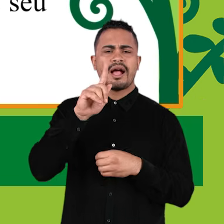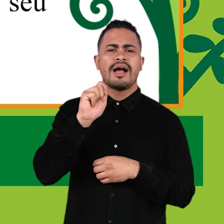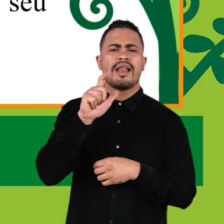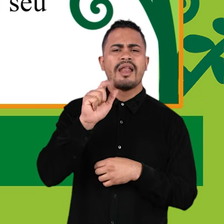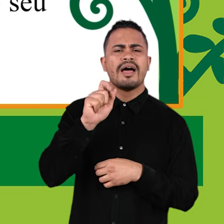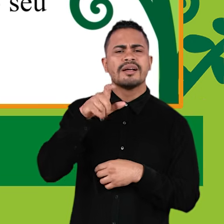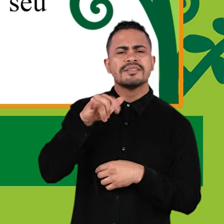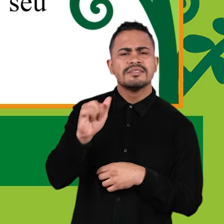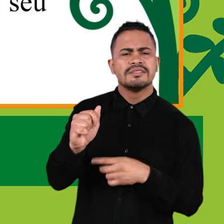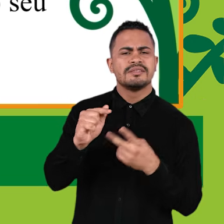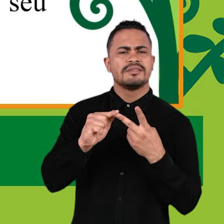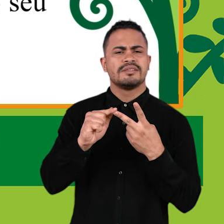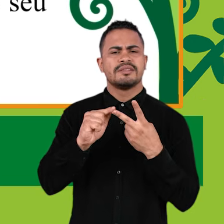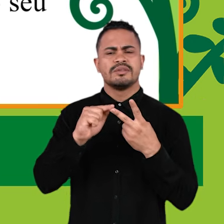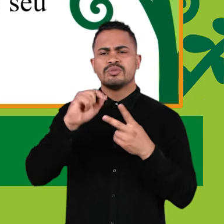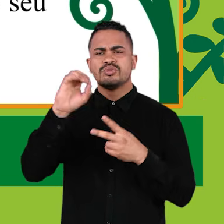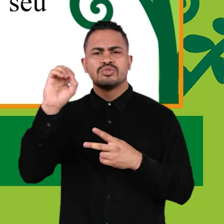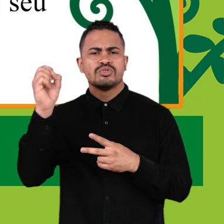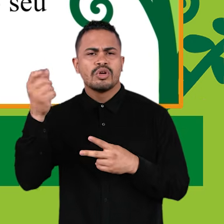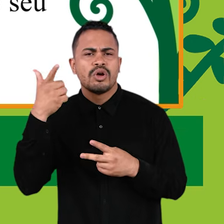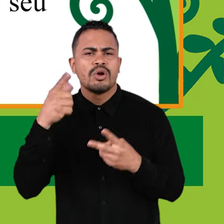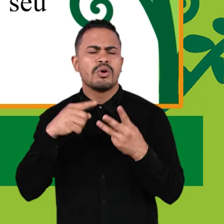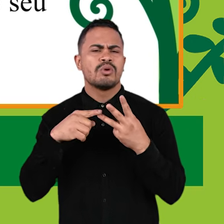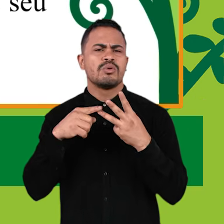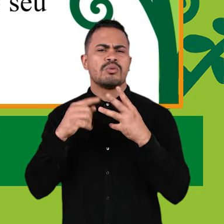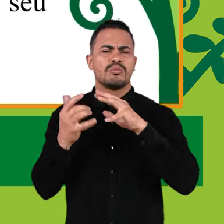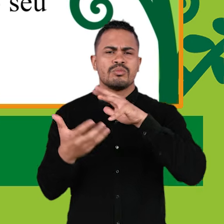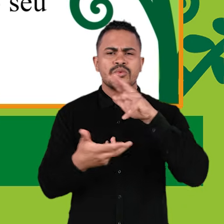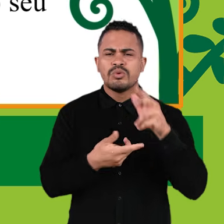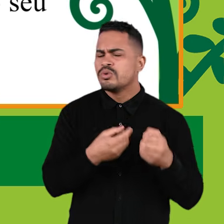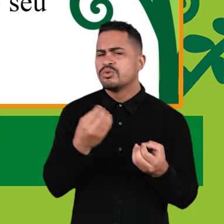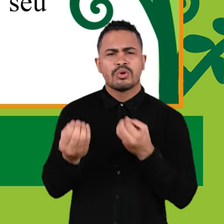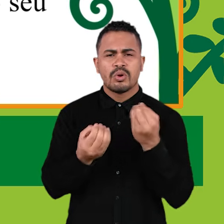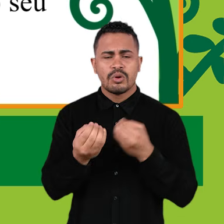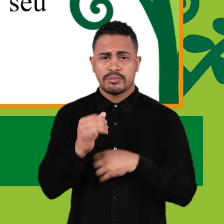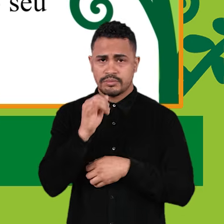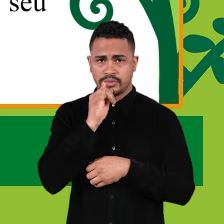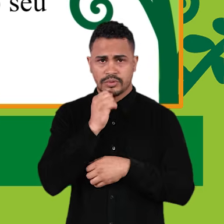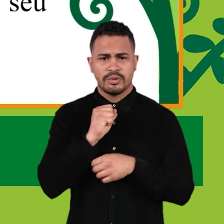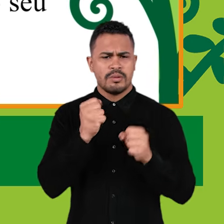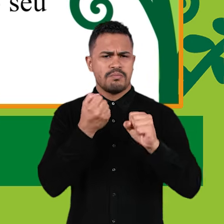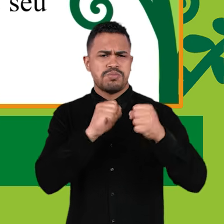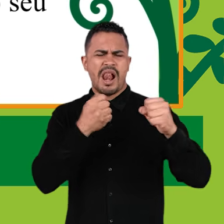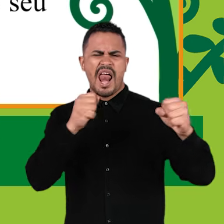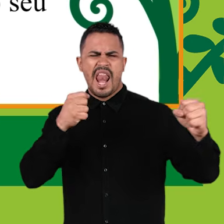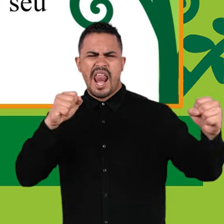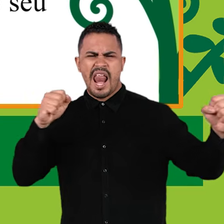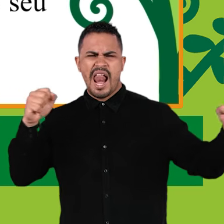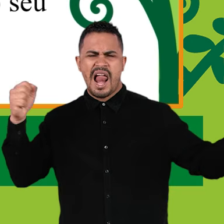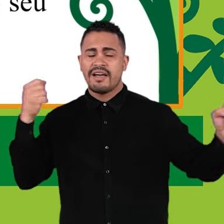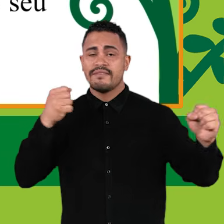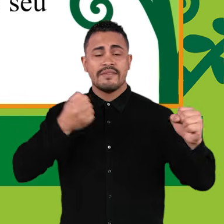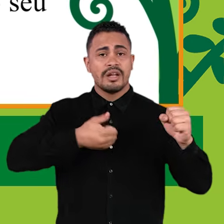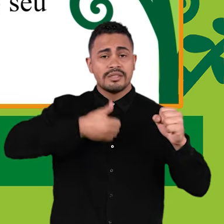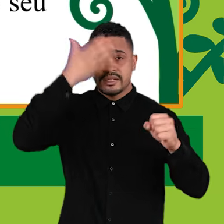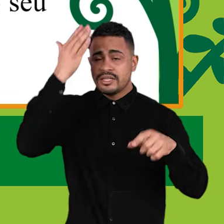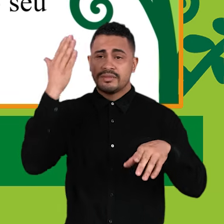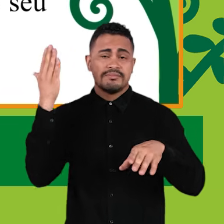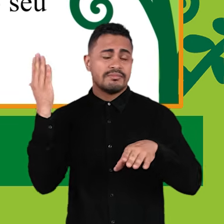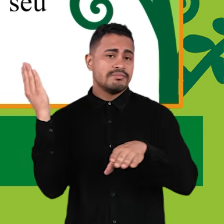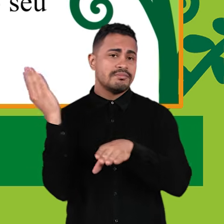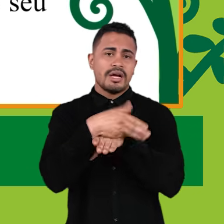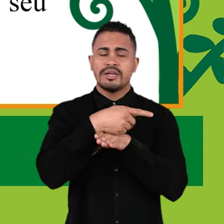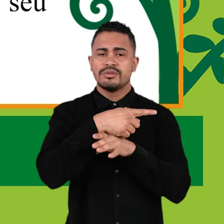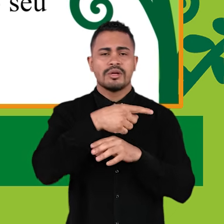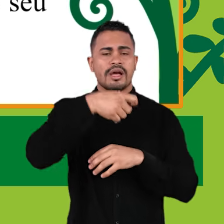a Terra, como foi que eles se formaram? Quando você tem aquela expansão, né, em larga escala, numa velocidade mais alta do que a velocidade da